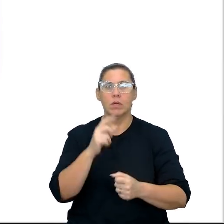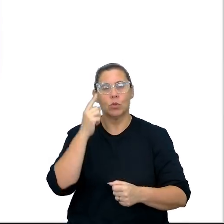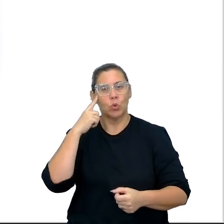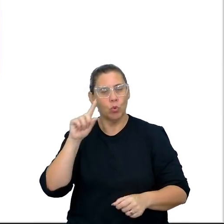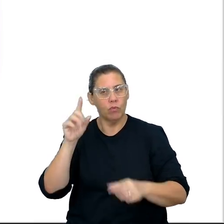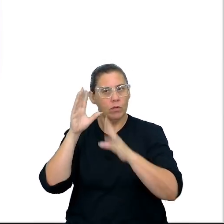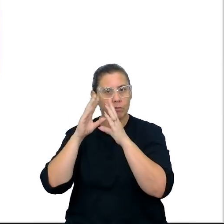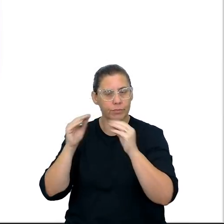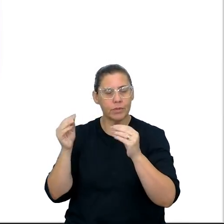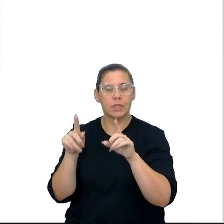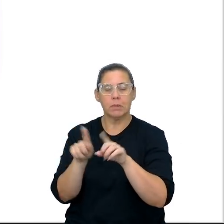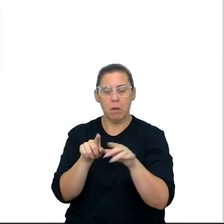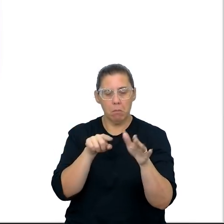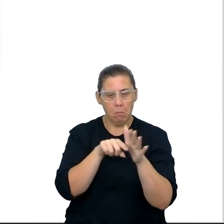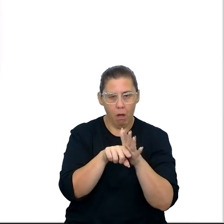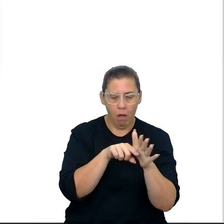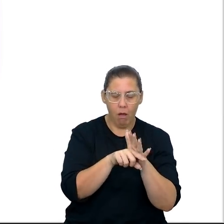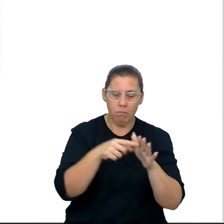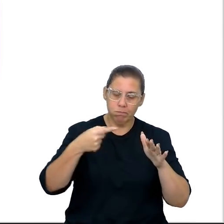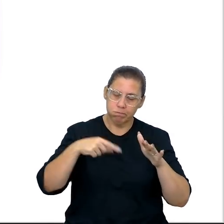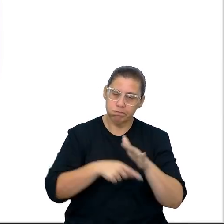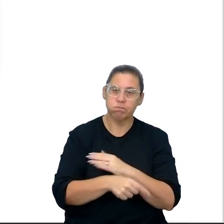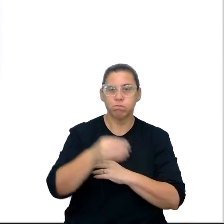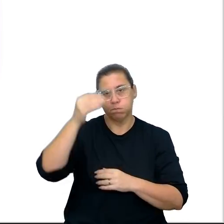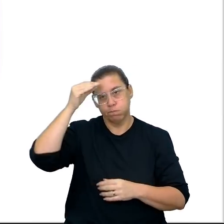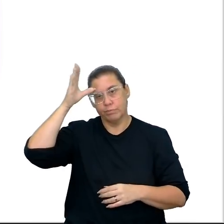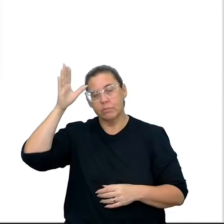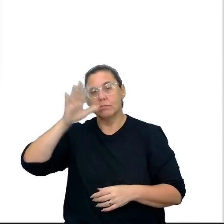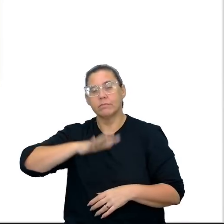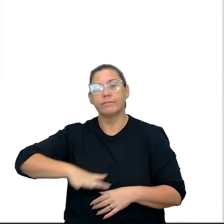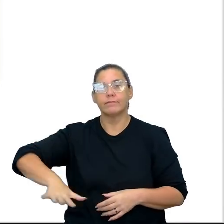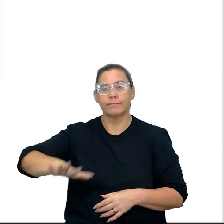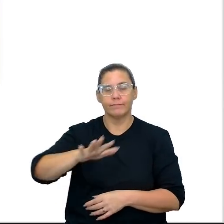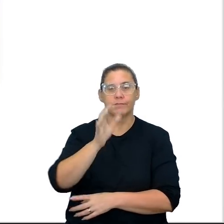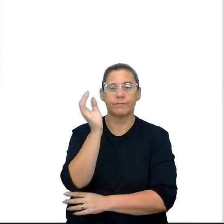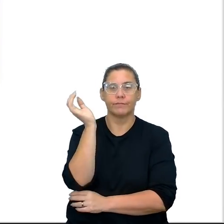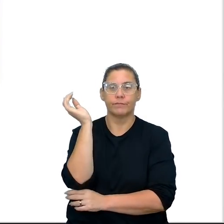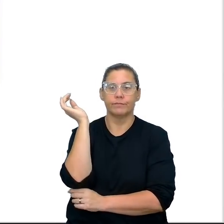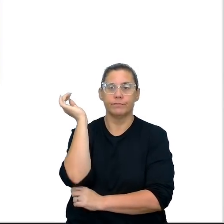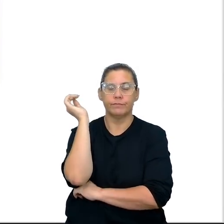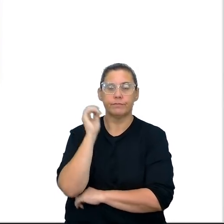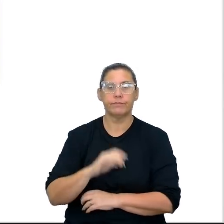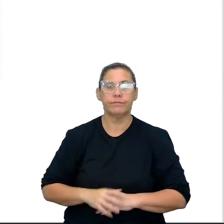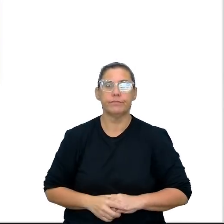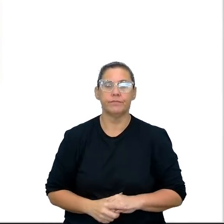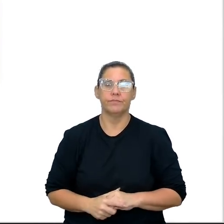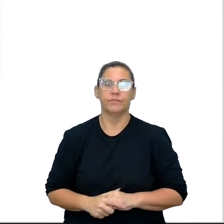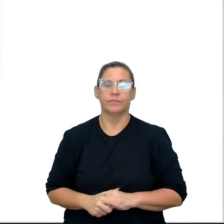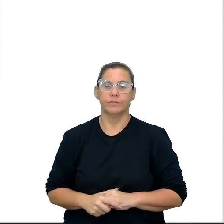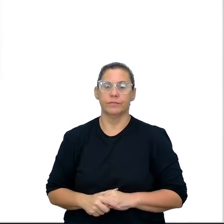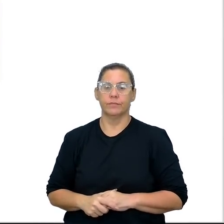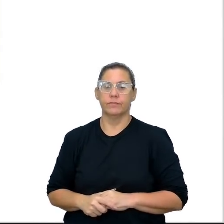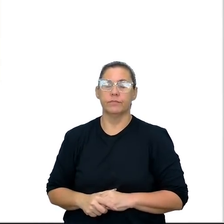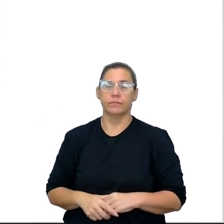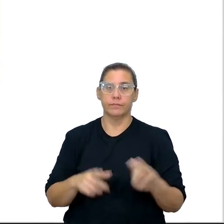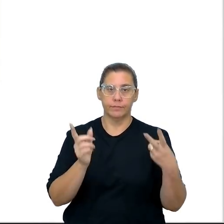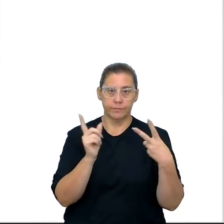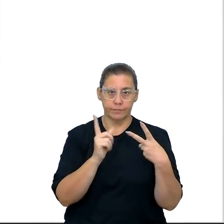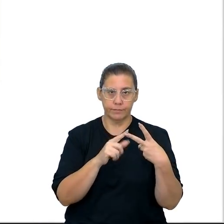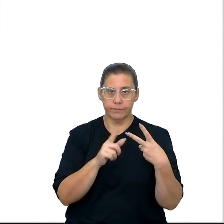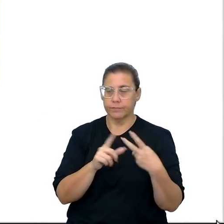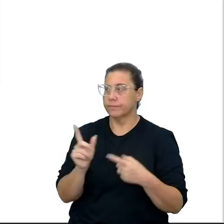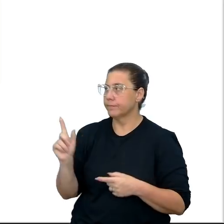e aprofundar o conhecimento nesse tema. E